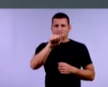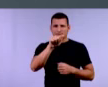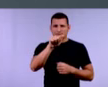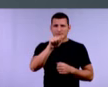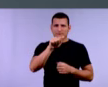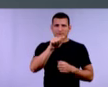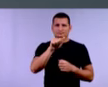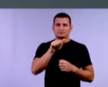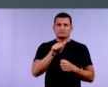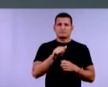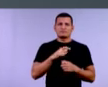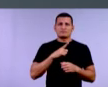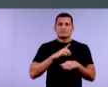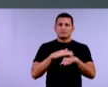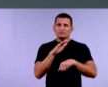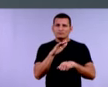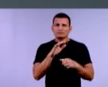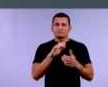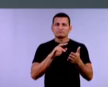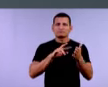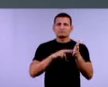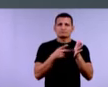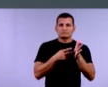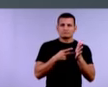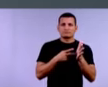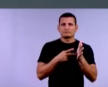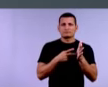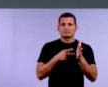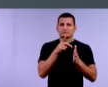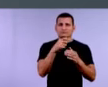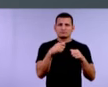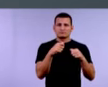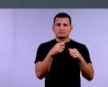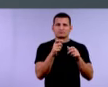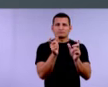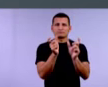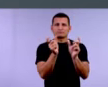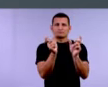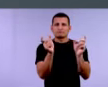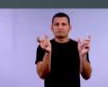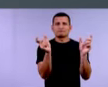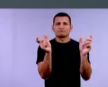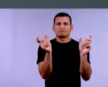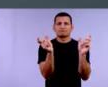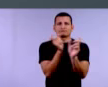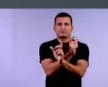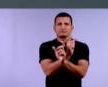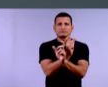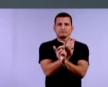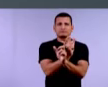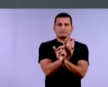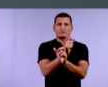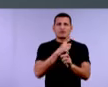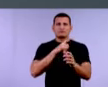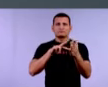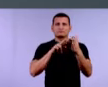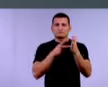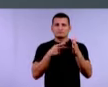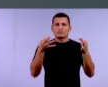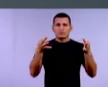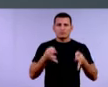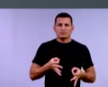significação, né? Que você tem que trocar um termo pelo outro para ter uma significação correta das